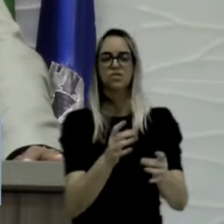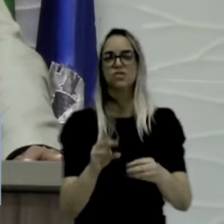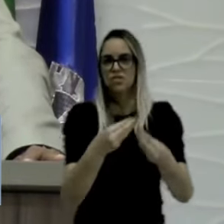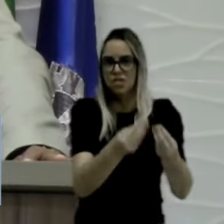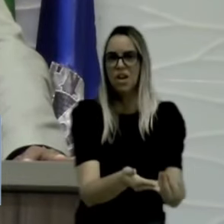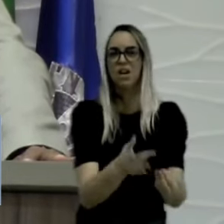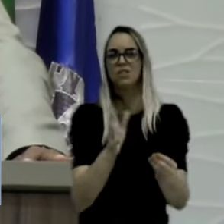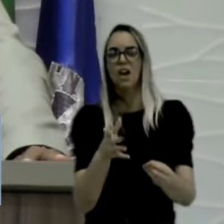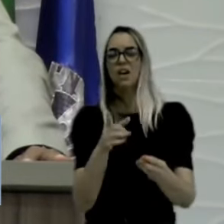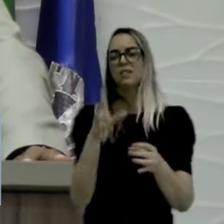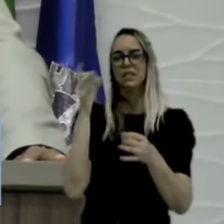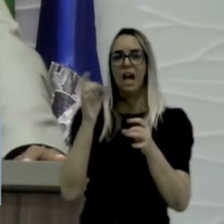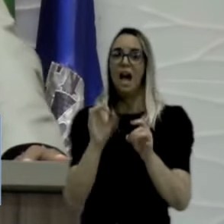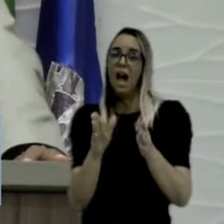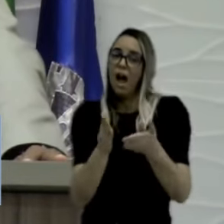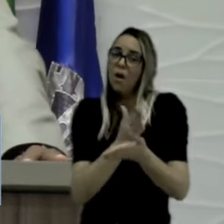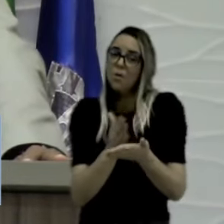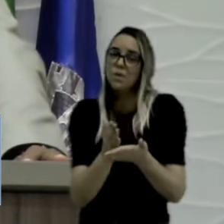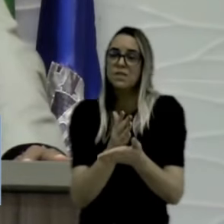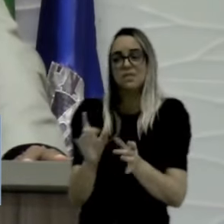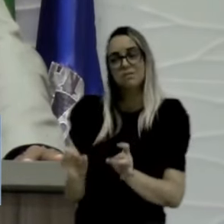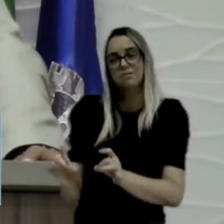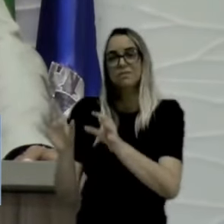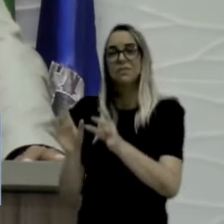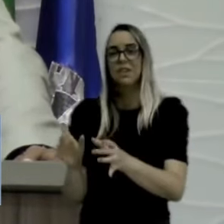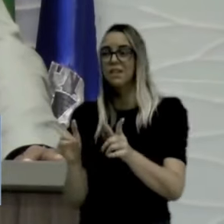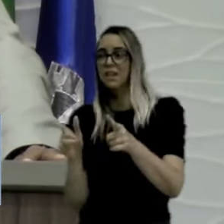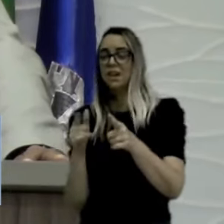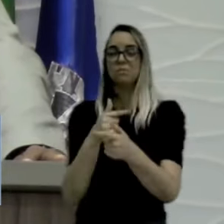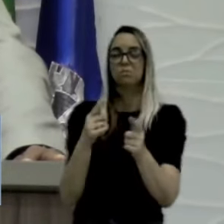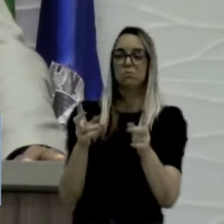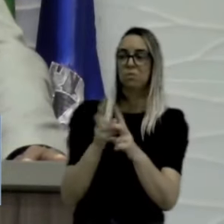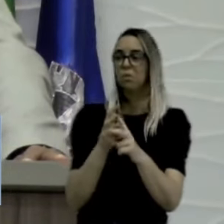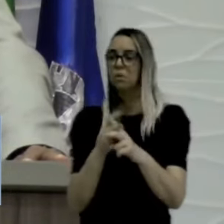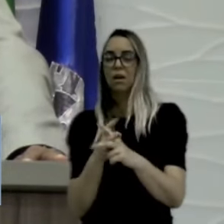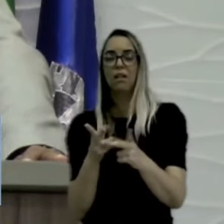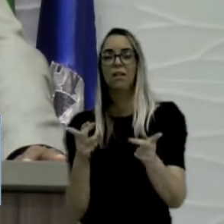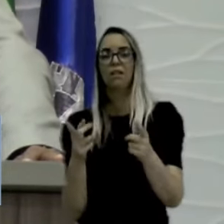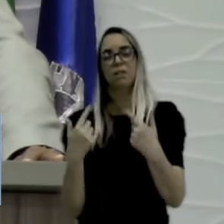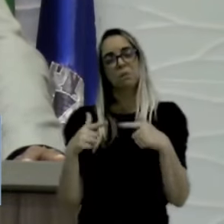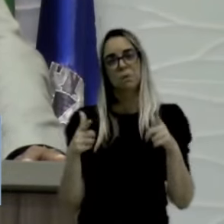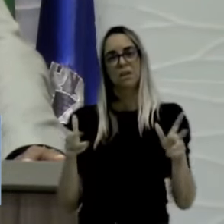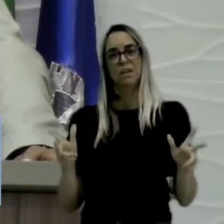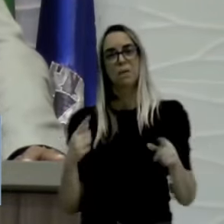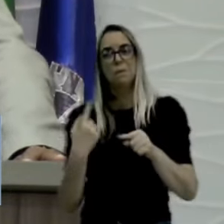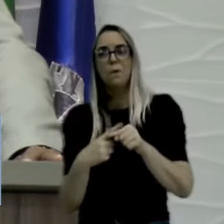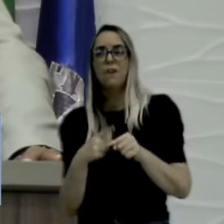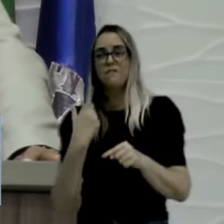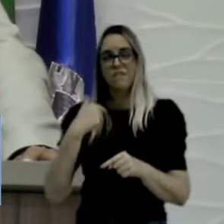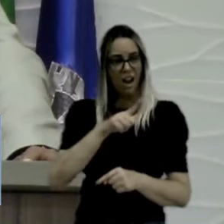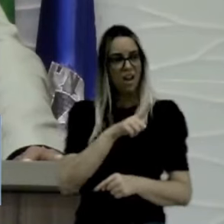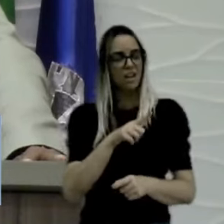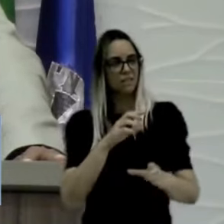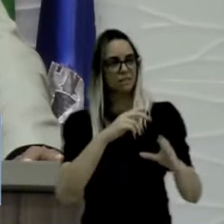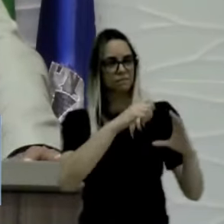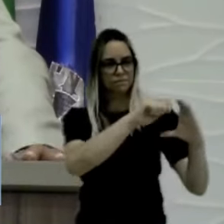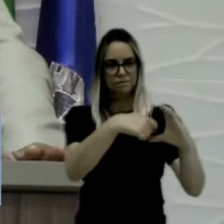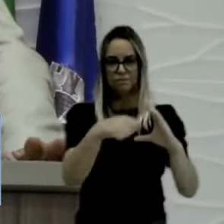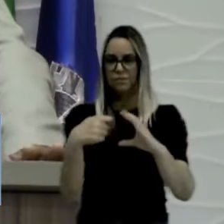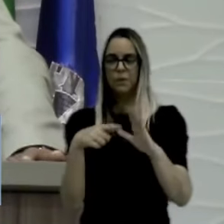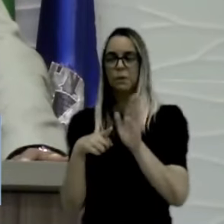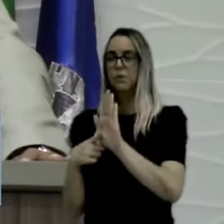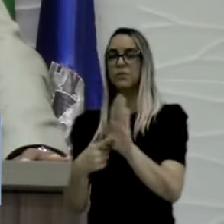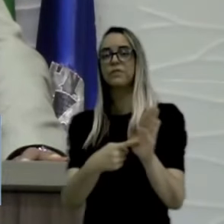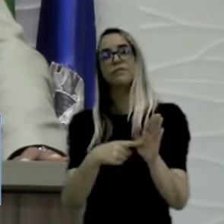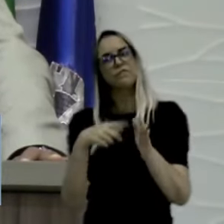abandonadas. Aí ele chega aqui metendo, querendo, discutindo, brigando com os parlamentares aqui, porque vai lá e filmar, mostrar a verdade. Se a